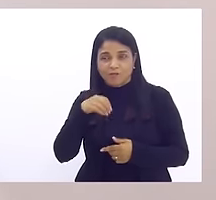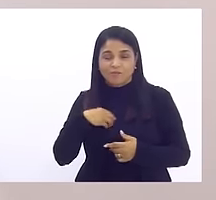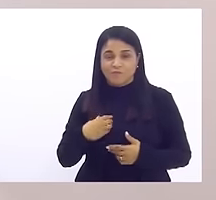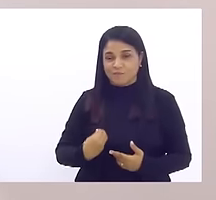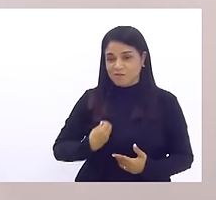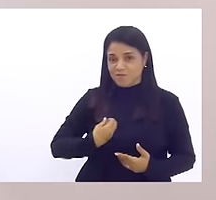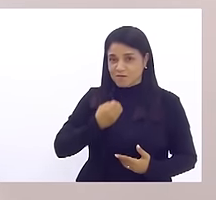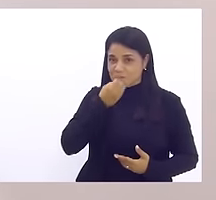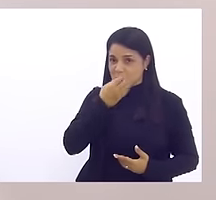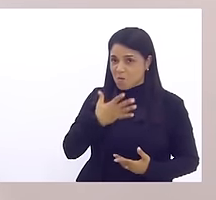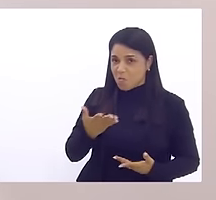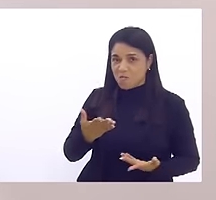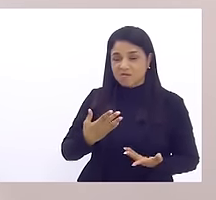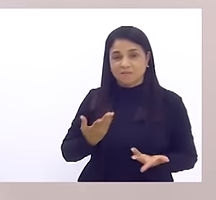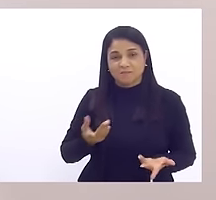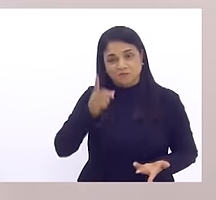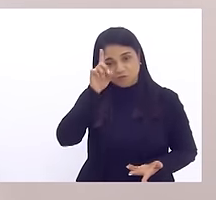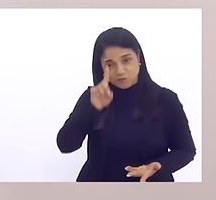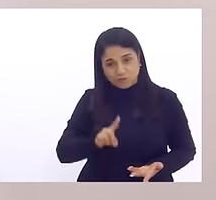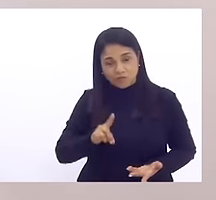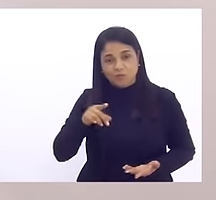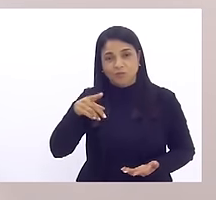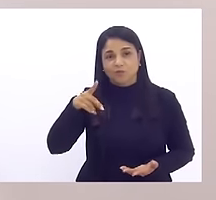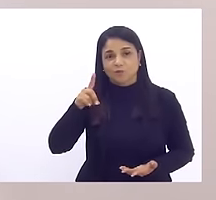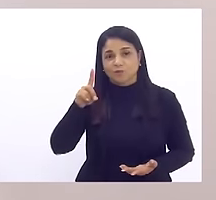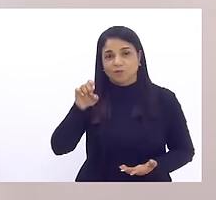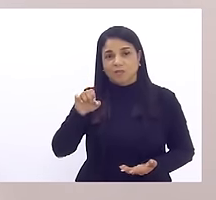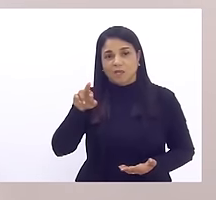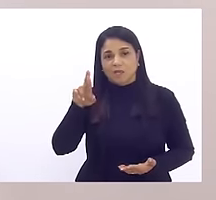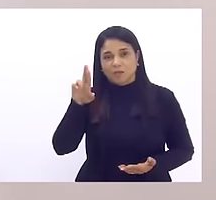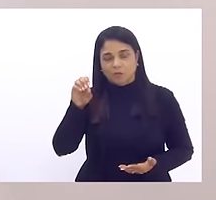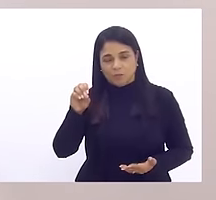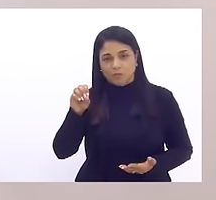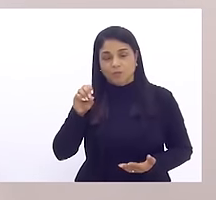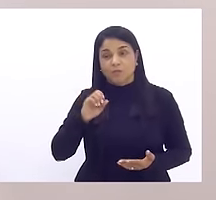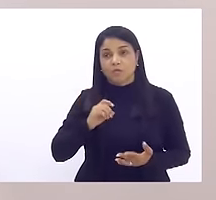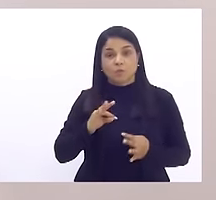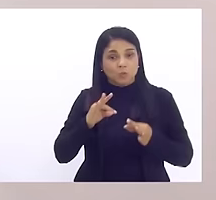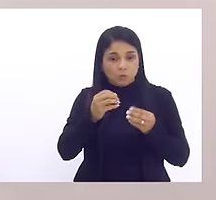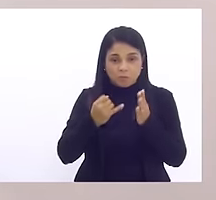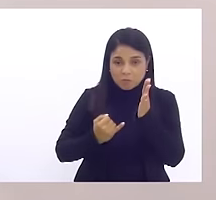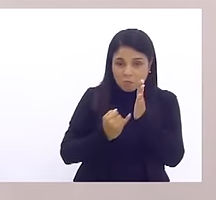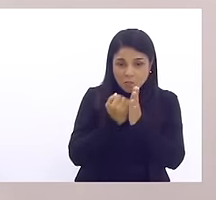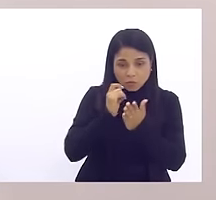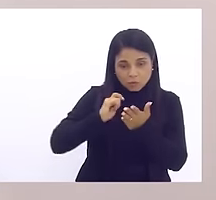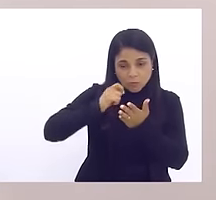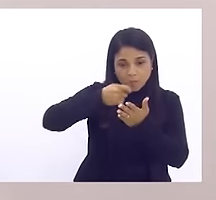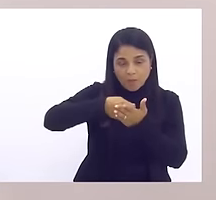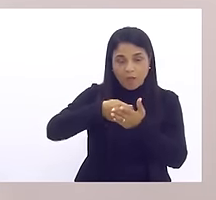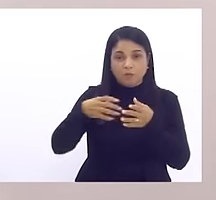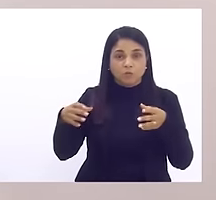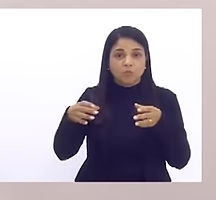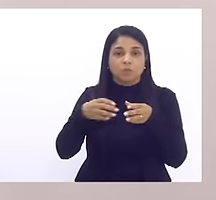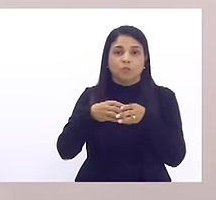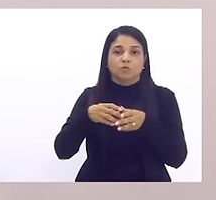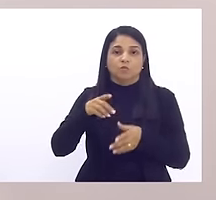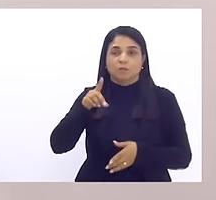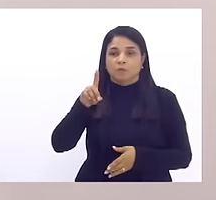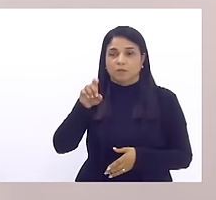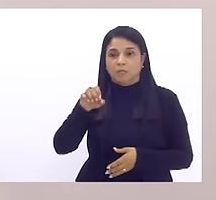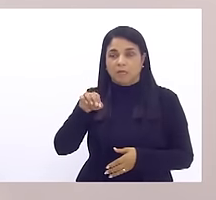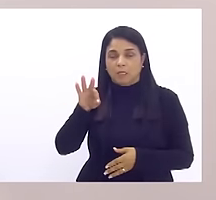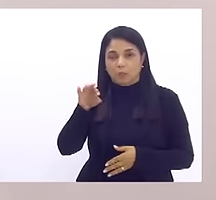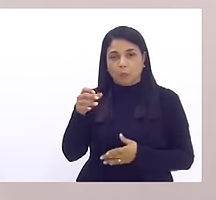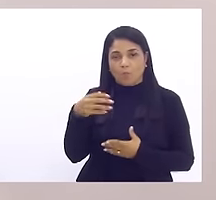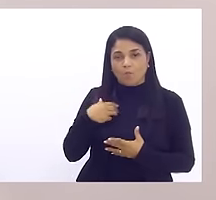bem bom para diretor do Detro experiência com quem paga imposto do Rio de Janeiro todo mundo dentro A Cúpula do Detro toda mamando